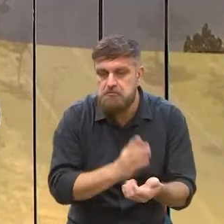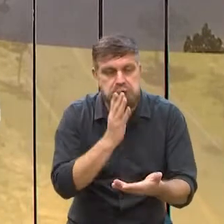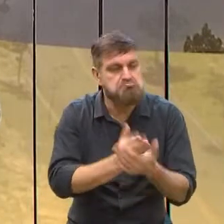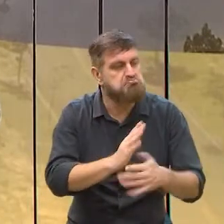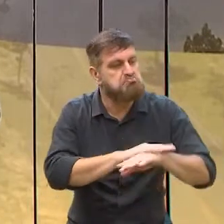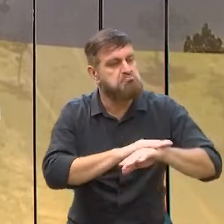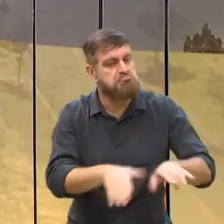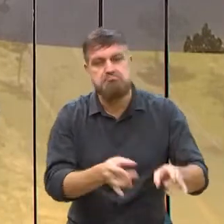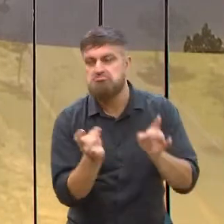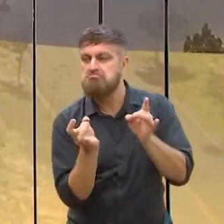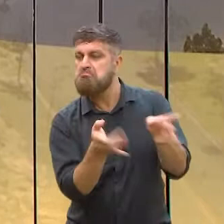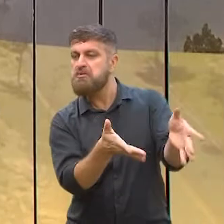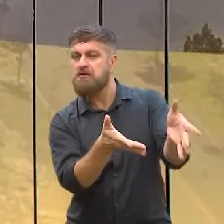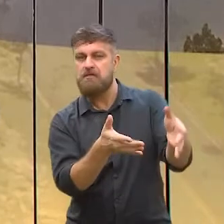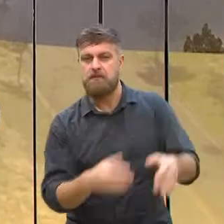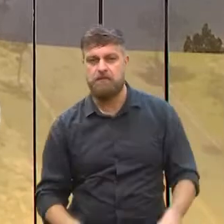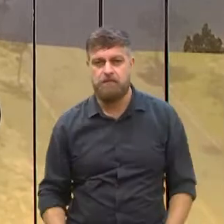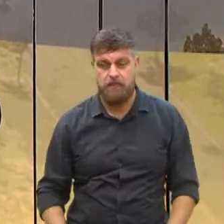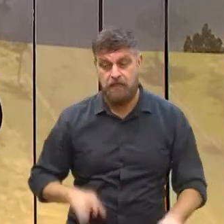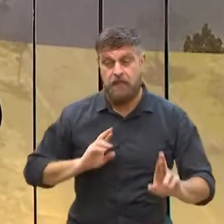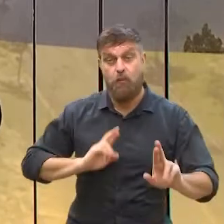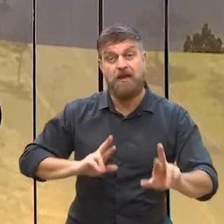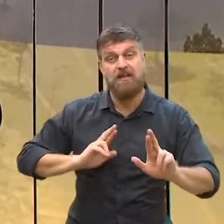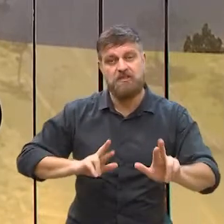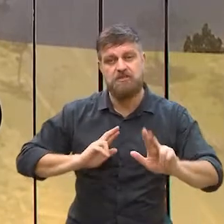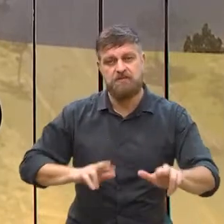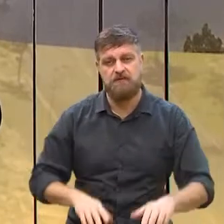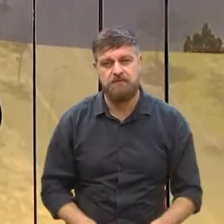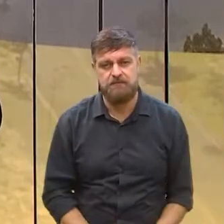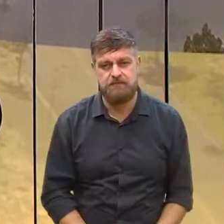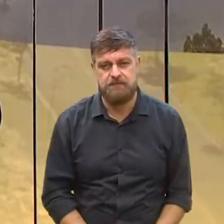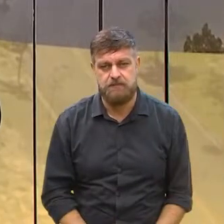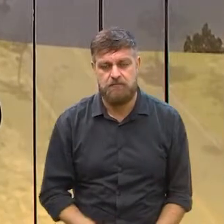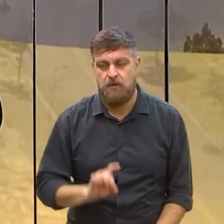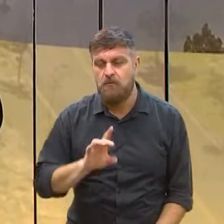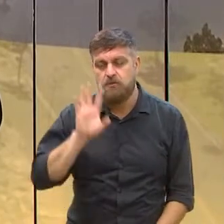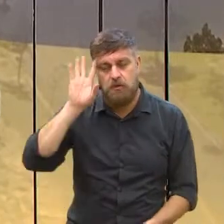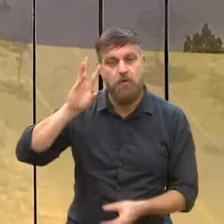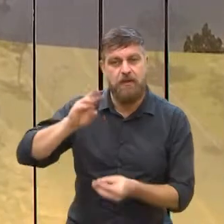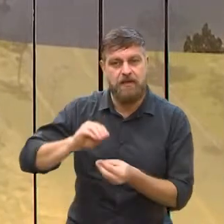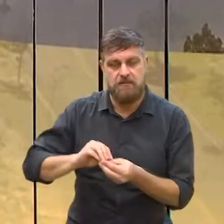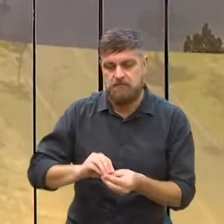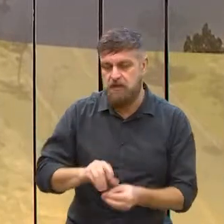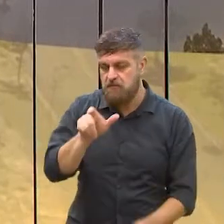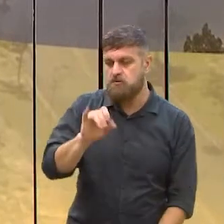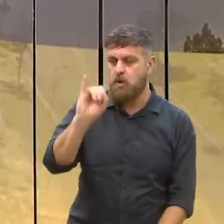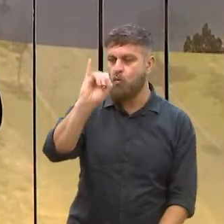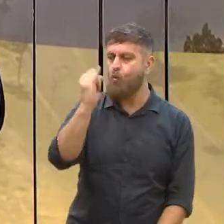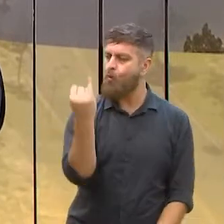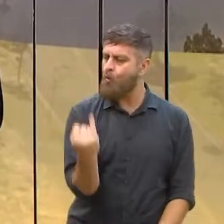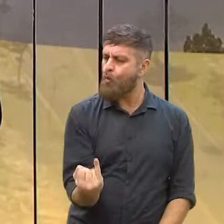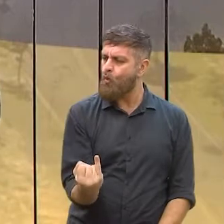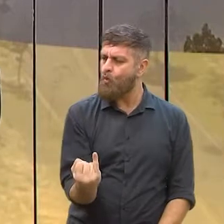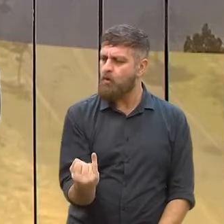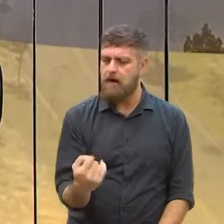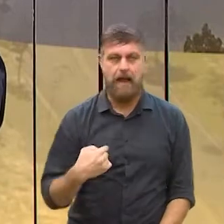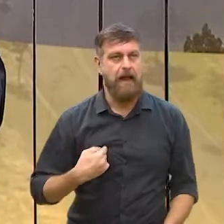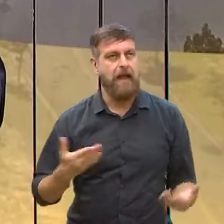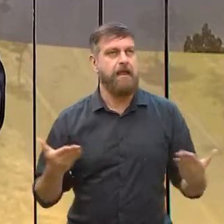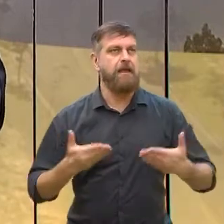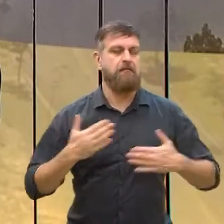situação muito diferente de resultado. Não é apenas o peso baixo. Puxa, consigo